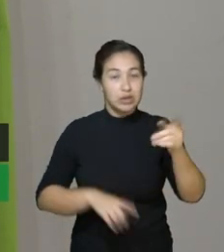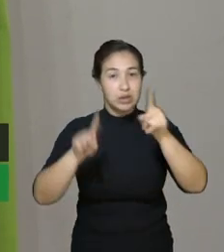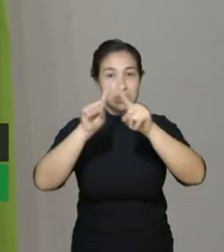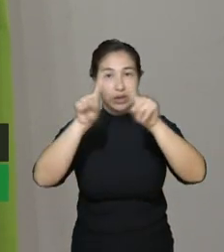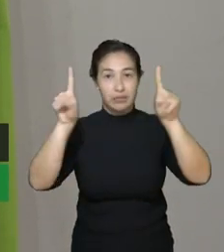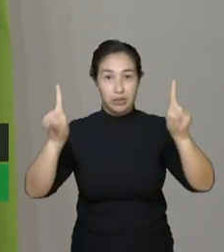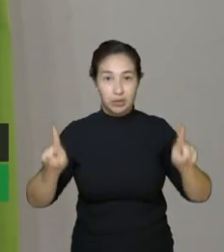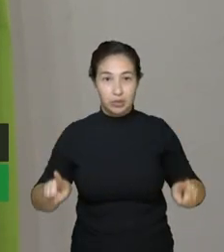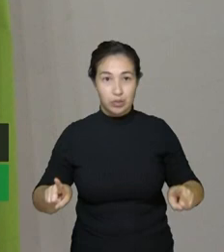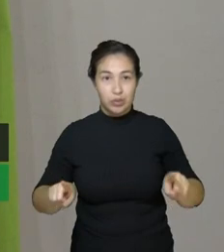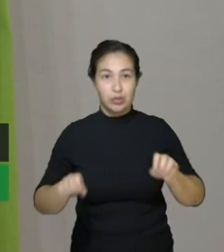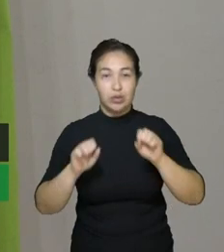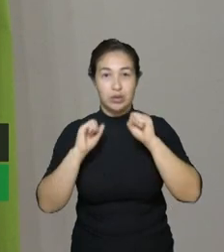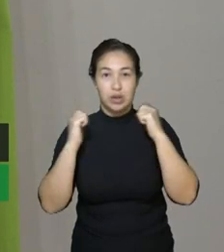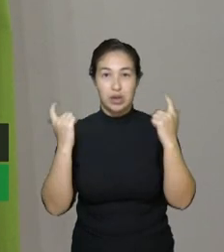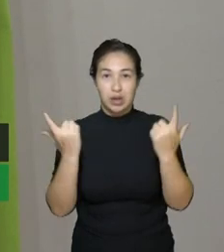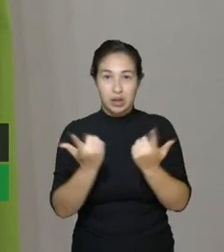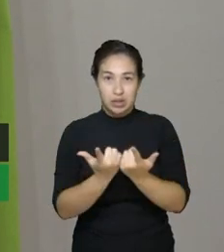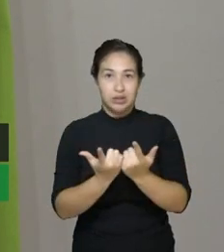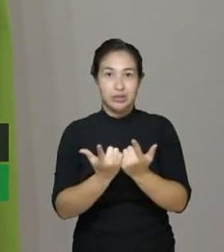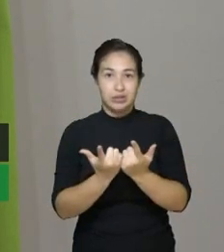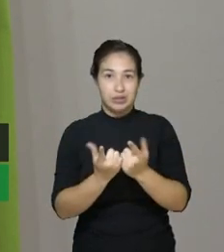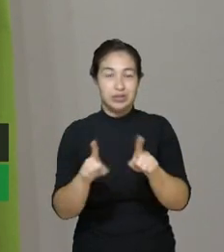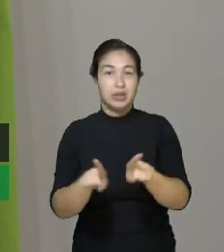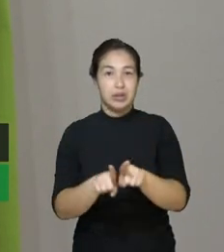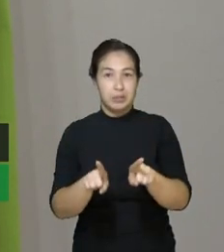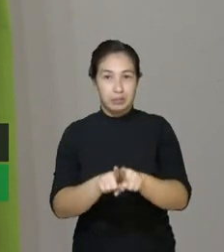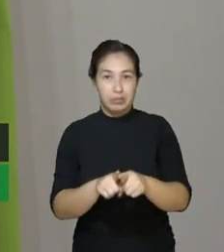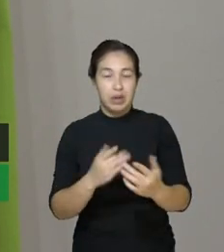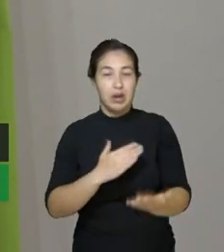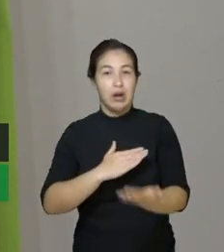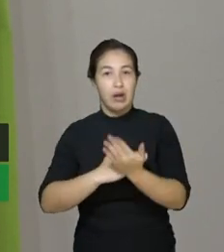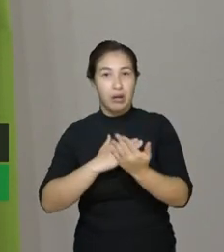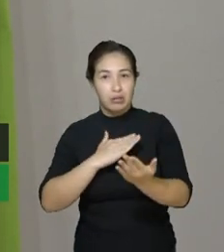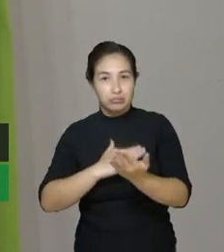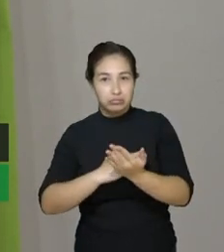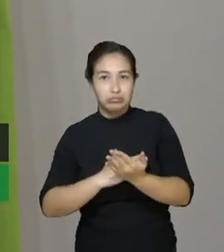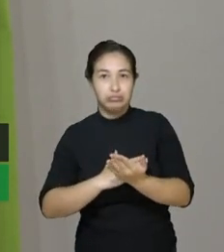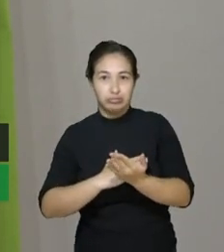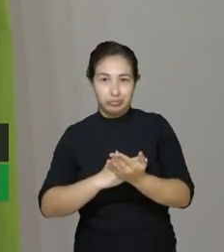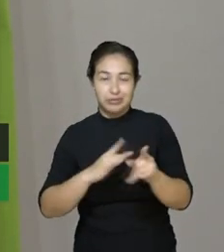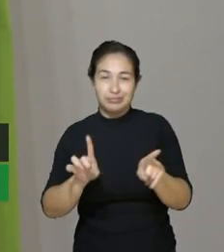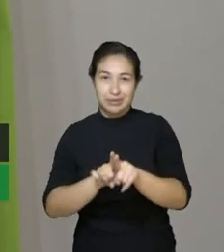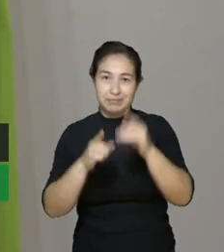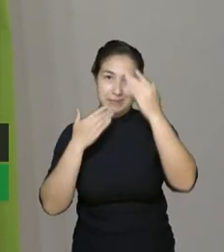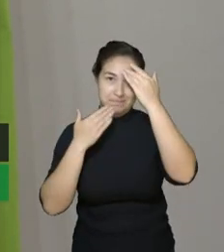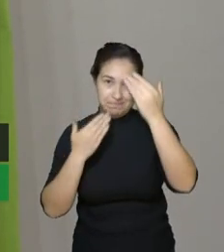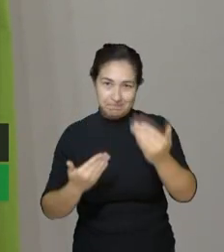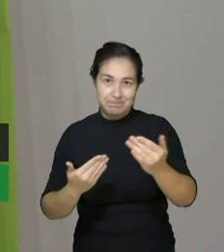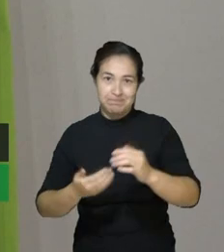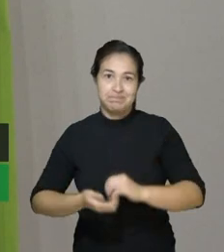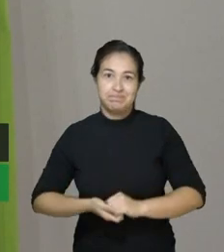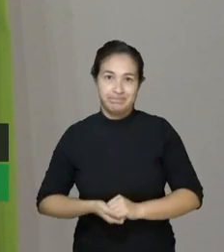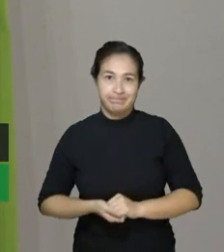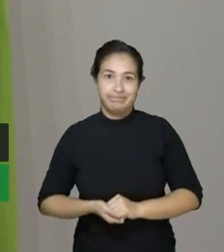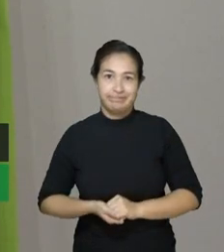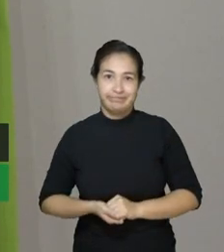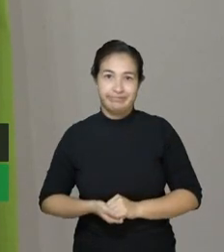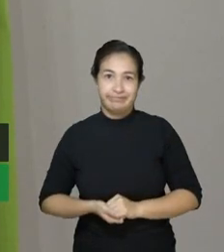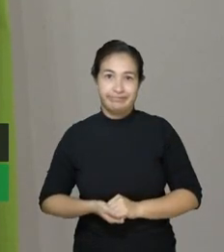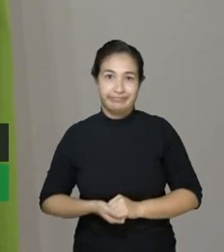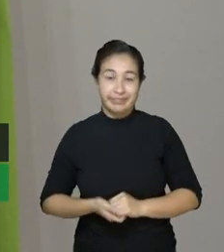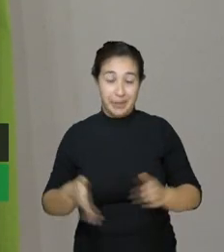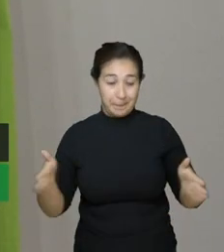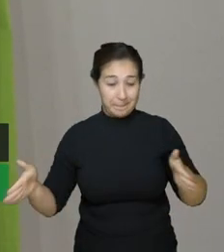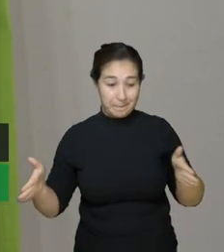casa, né, que também foram parceiros, que nos ajudaram, também muito, muito obrigada. Foi uma etapa da